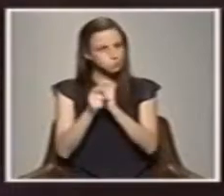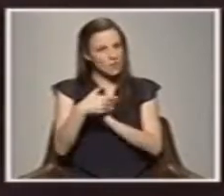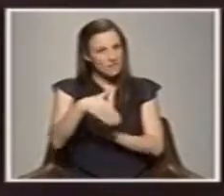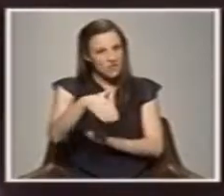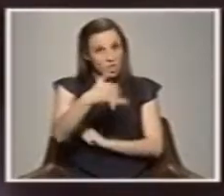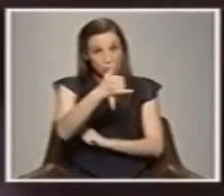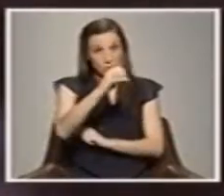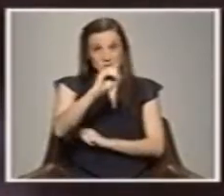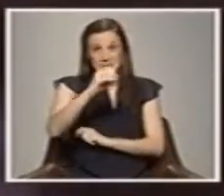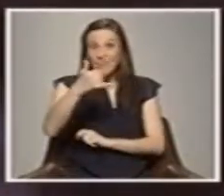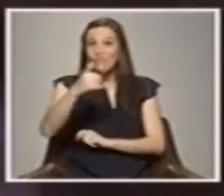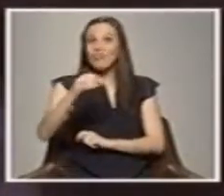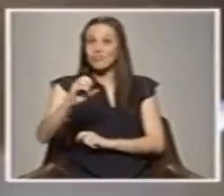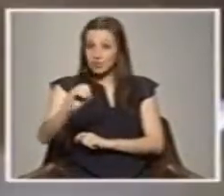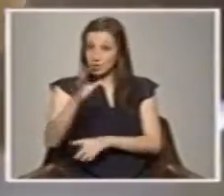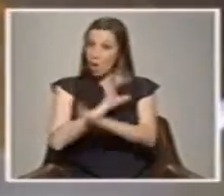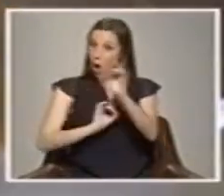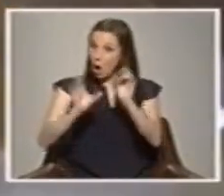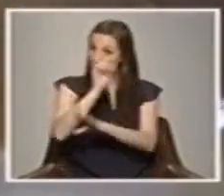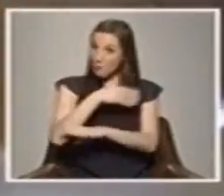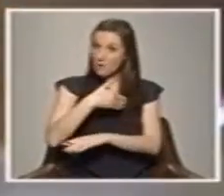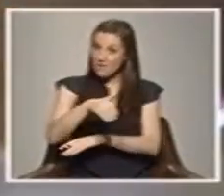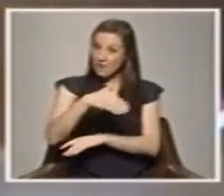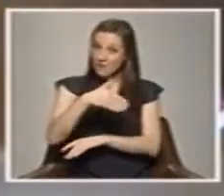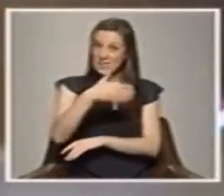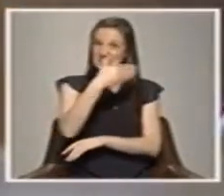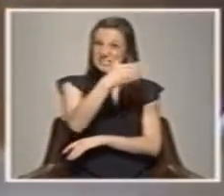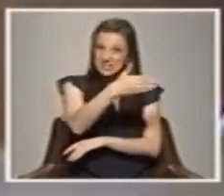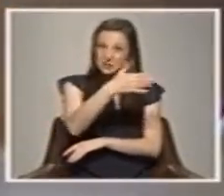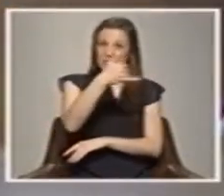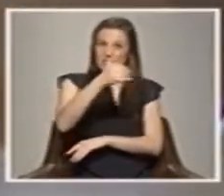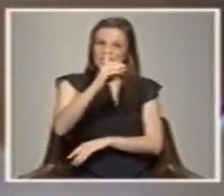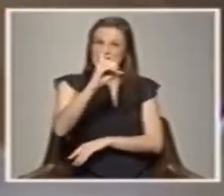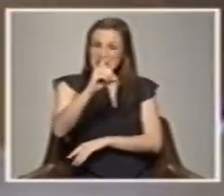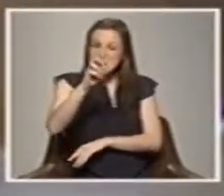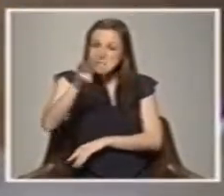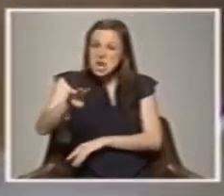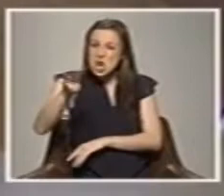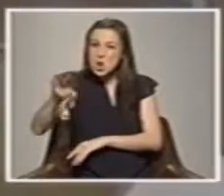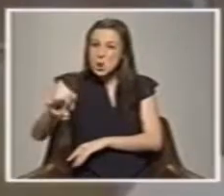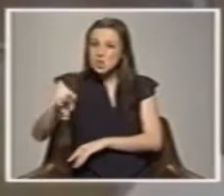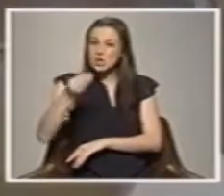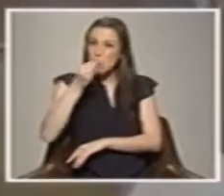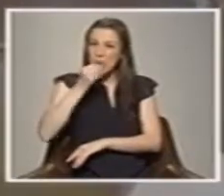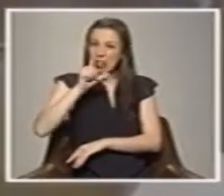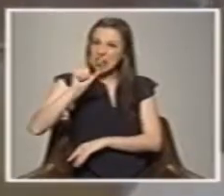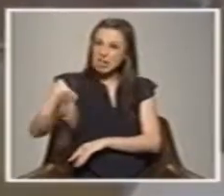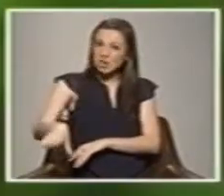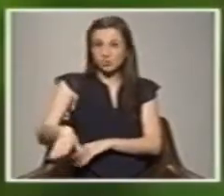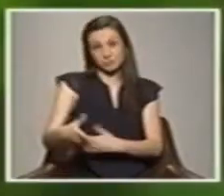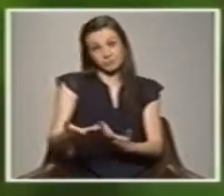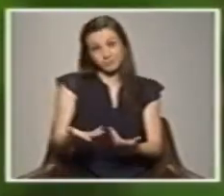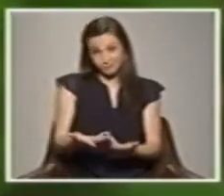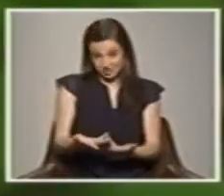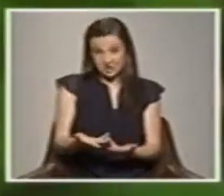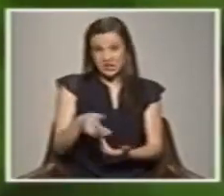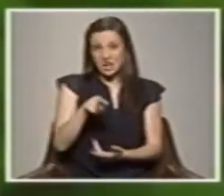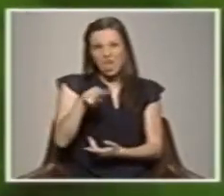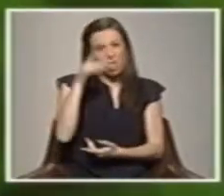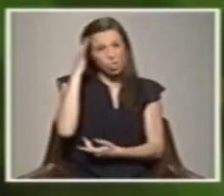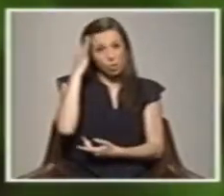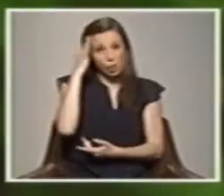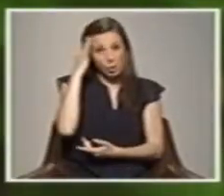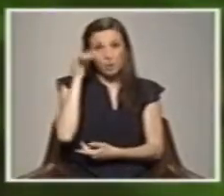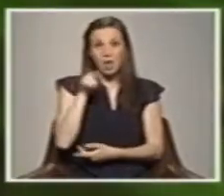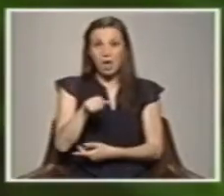2020 a Europa poderá chegar aos 126 milhões de toneladas de alimentos desperdiçados. Estes números têm